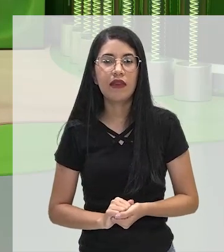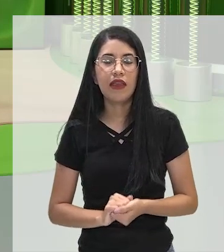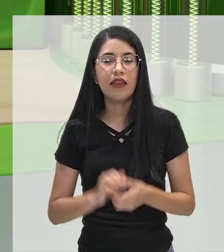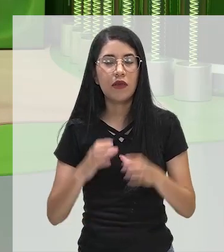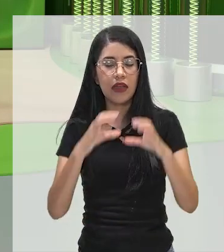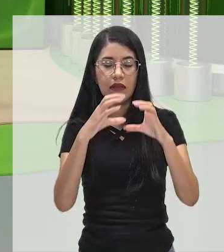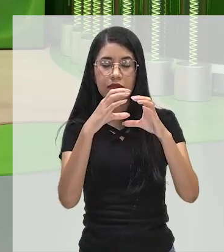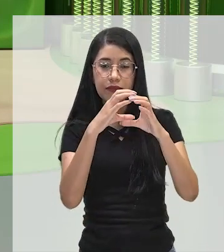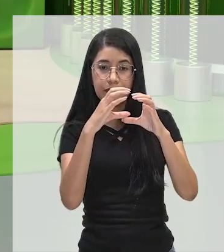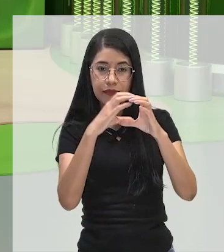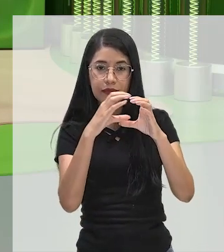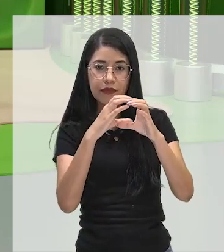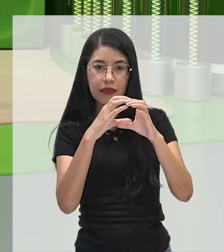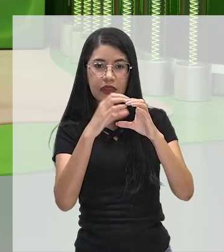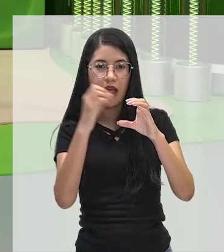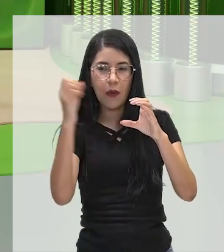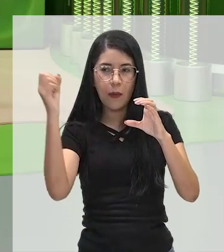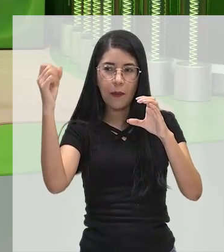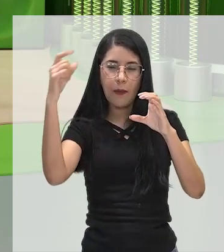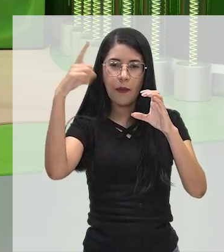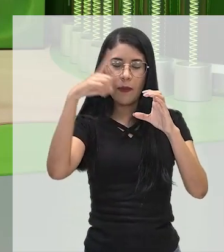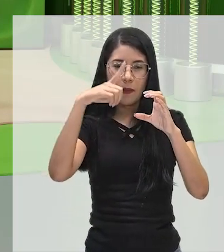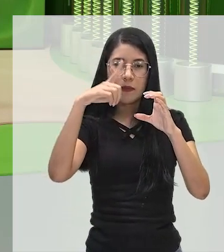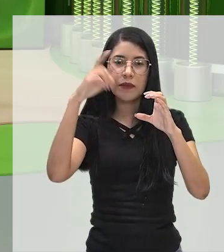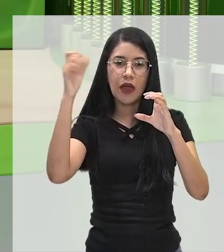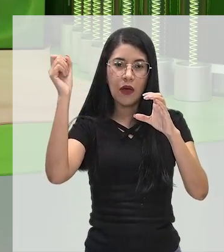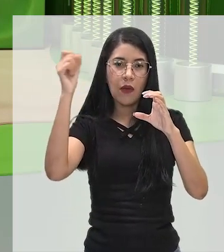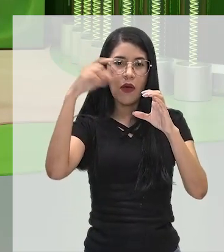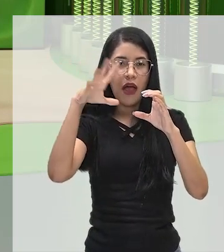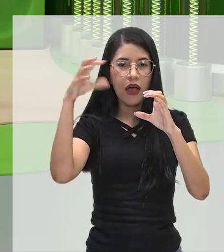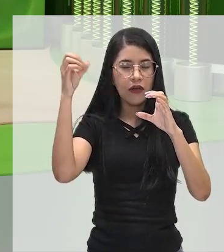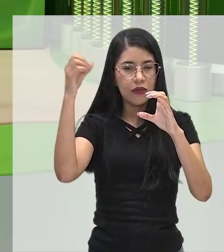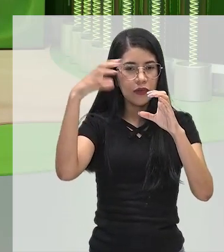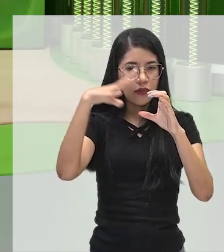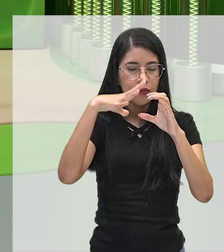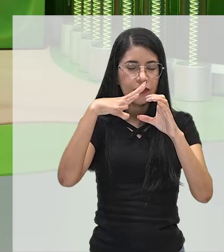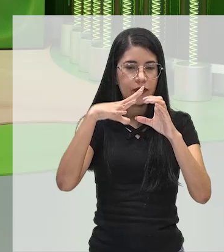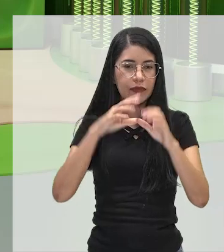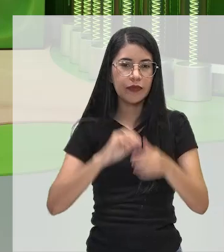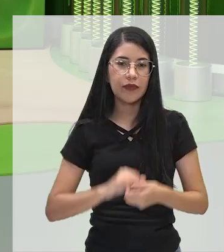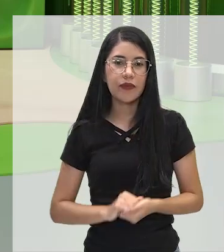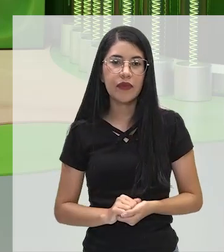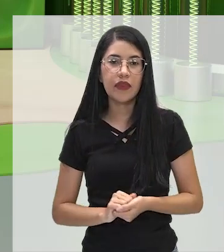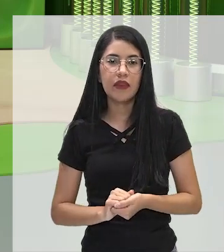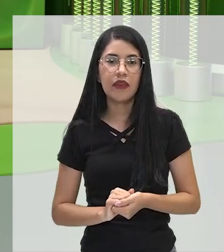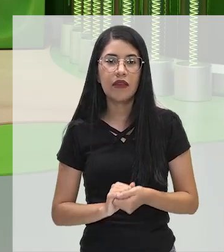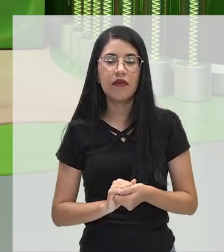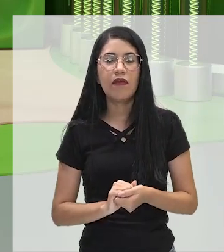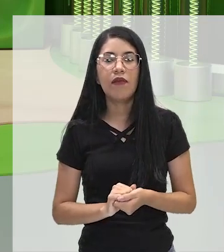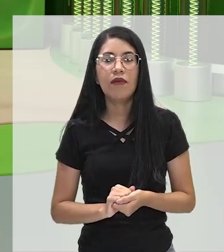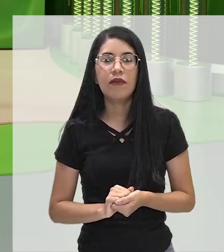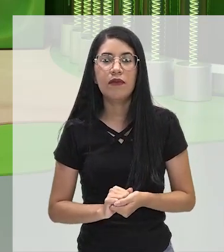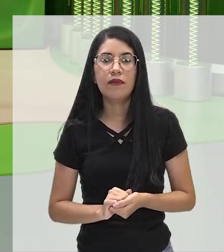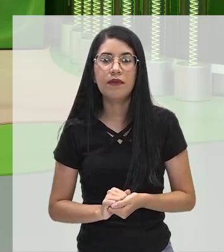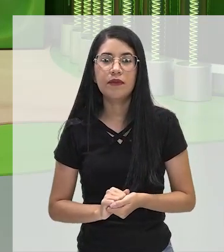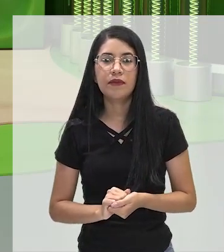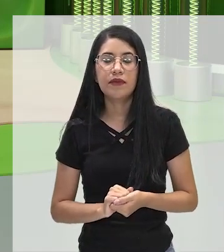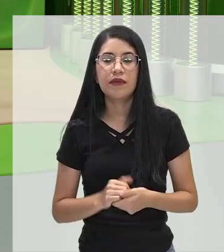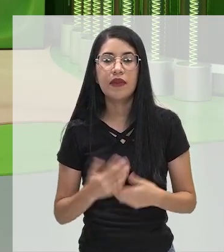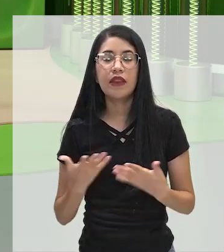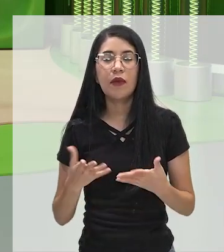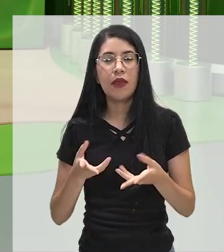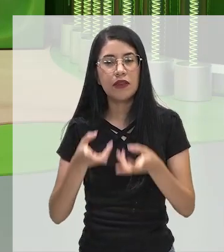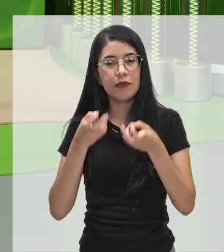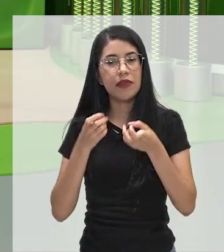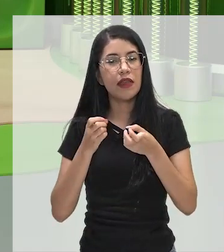fase de Lua cheia, né? Está recebendo completamente aqui nessa parte a luz solar e ela está completamente iluminada. Então assim a gente pode